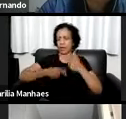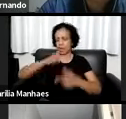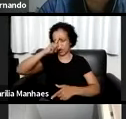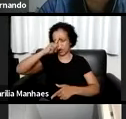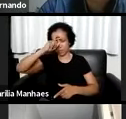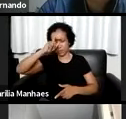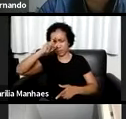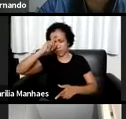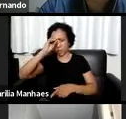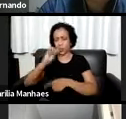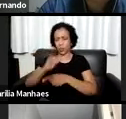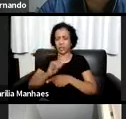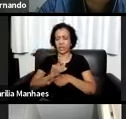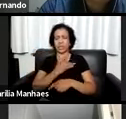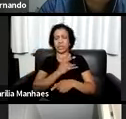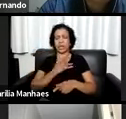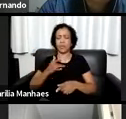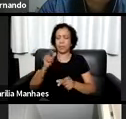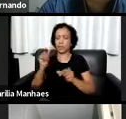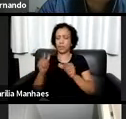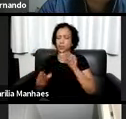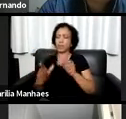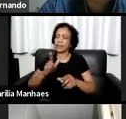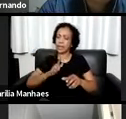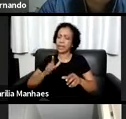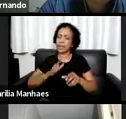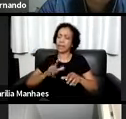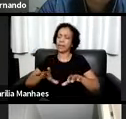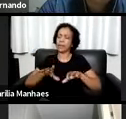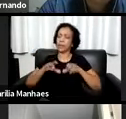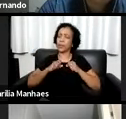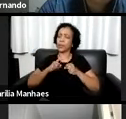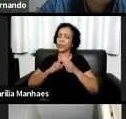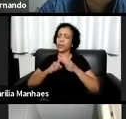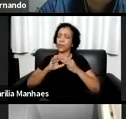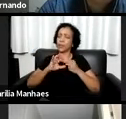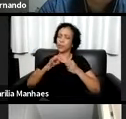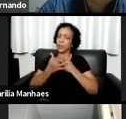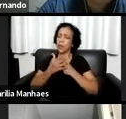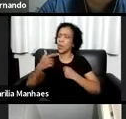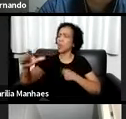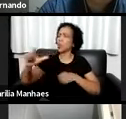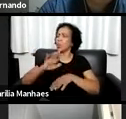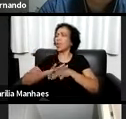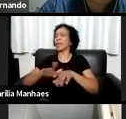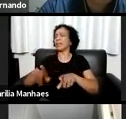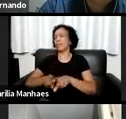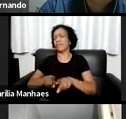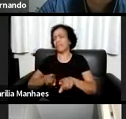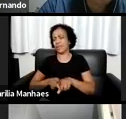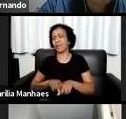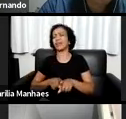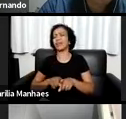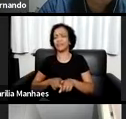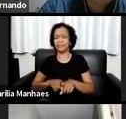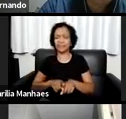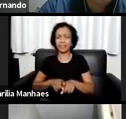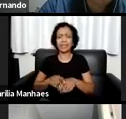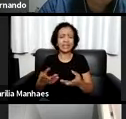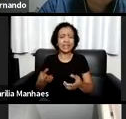oração, nós a fazemos porque nós cremos na Tua graça, no Teu poder. Ó Deus, se há alguma coisa que nossa mente não